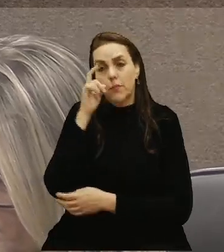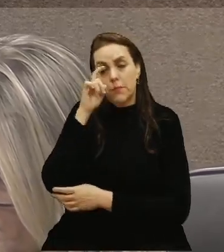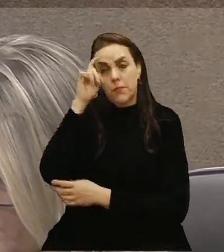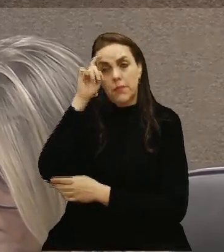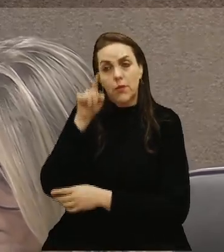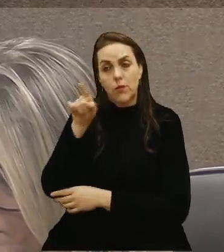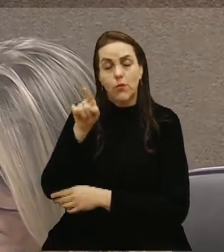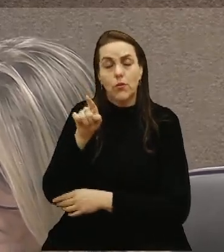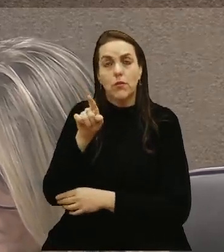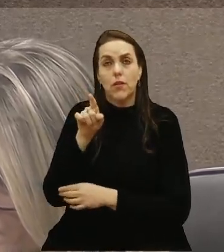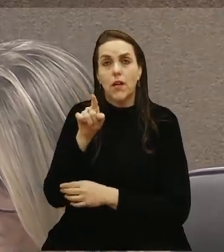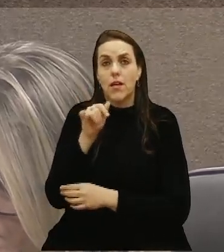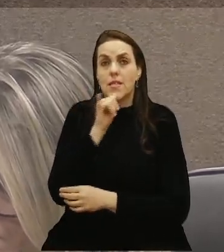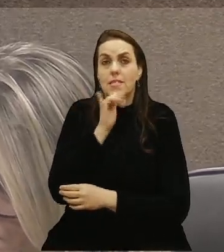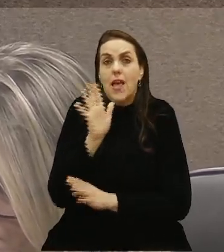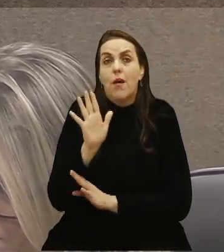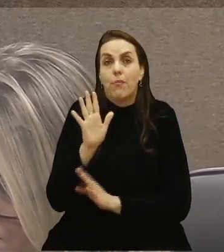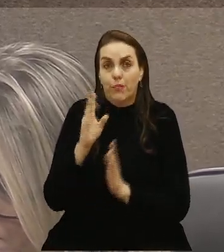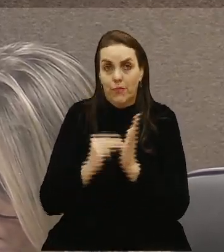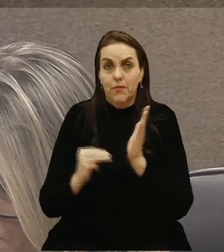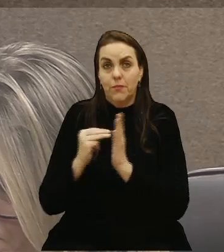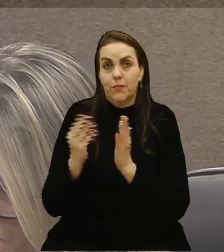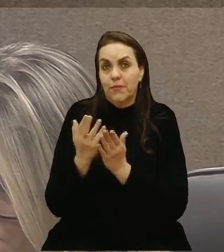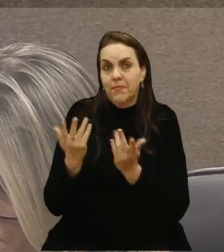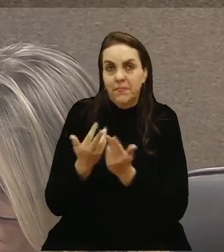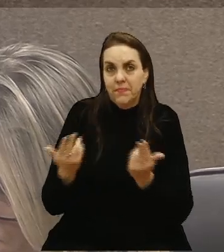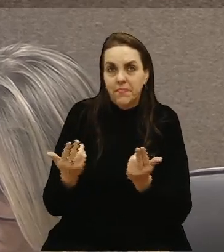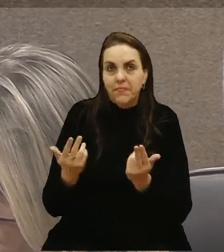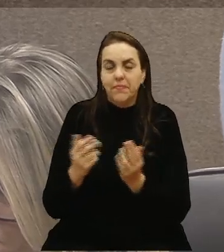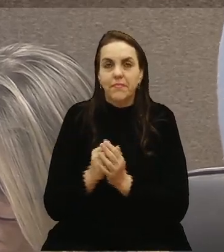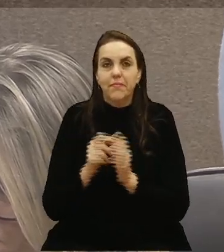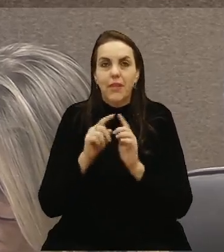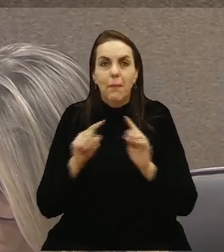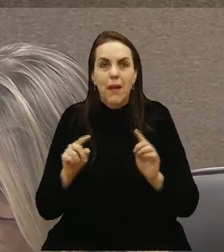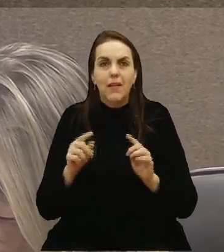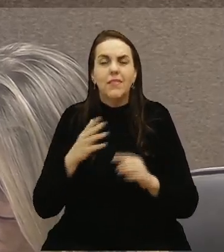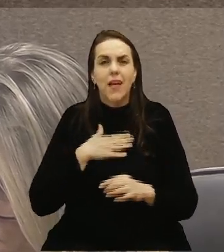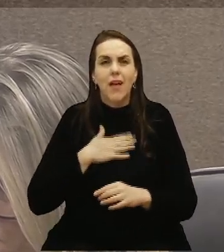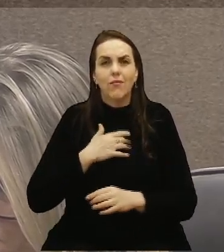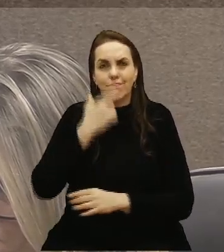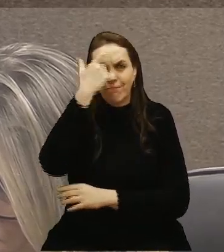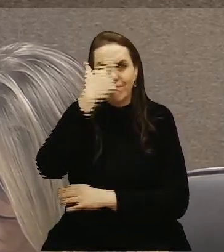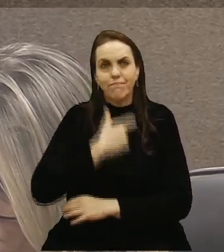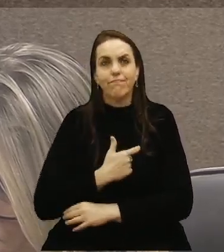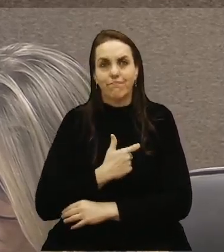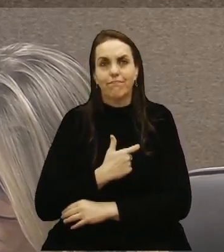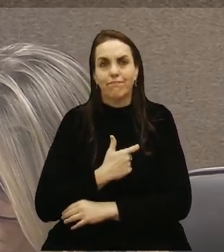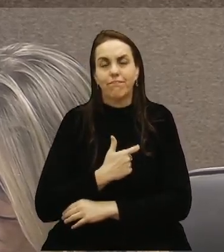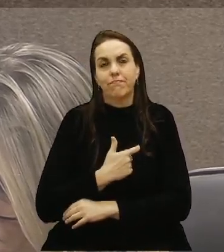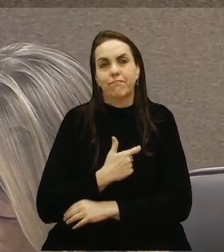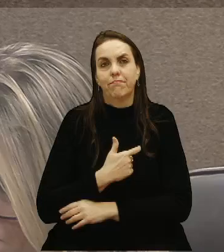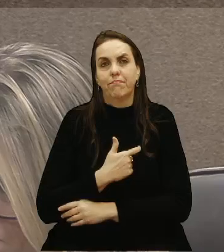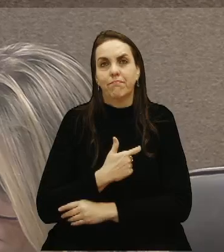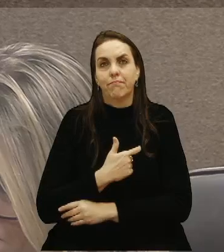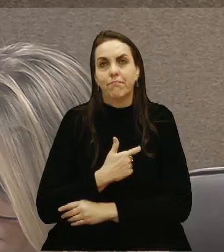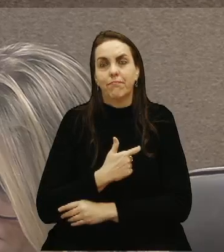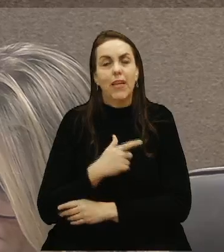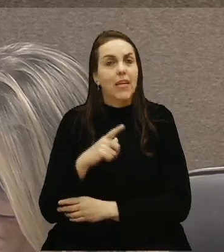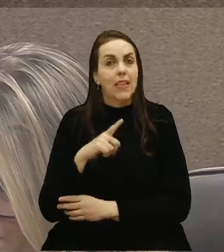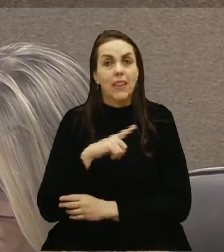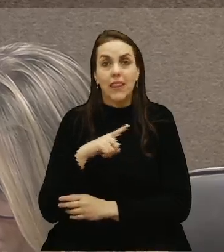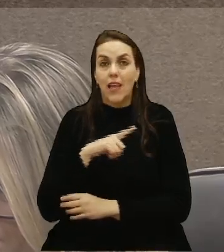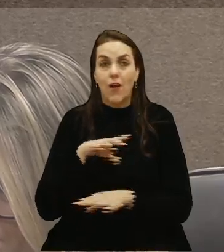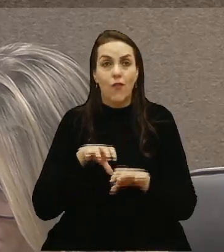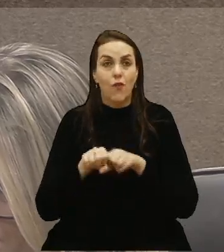tá? Mas eu sou uma pessoa que eu tenho formações na